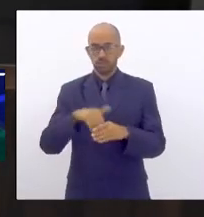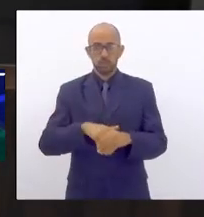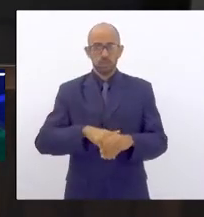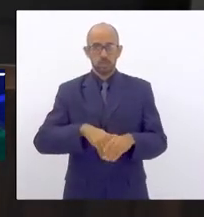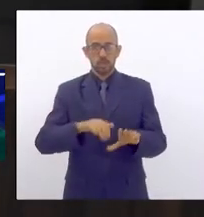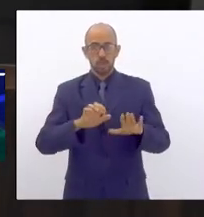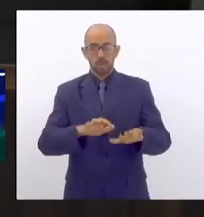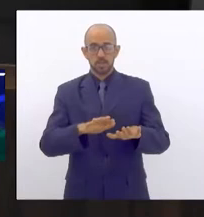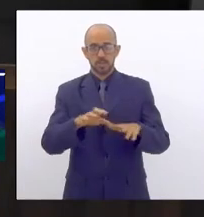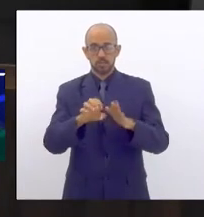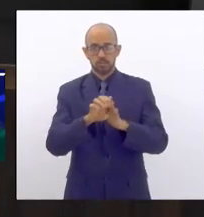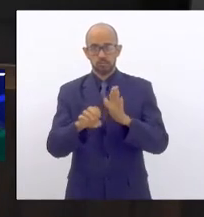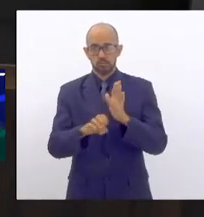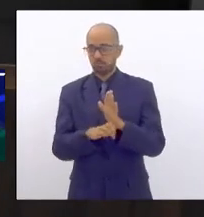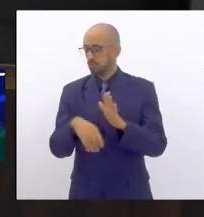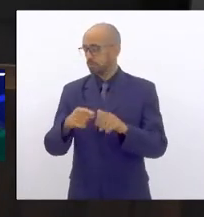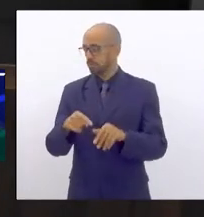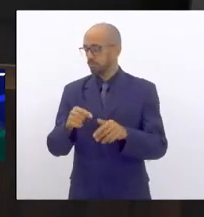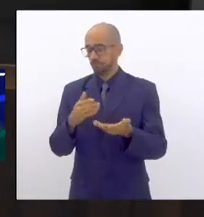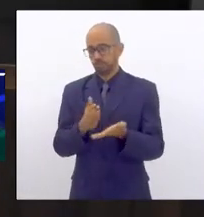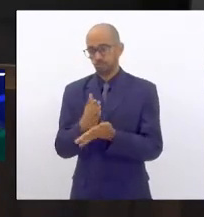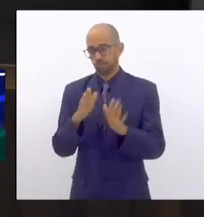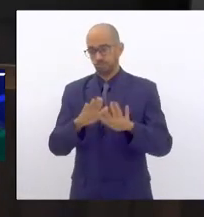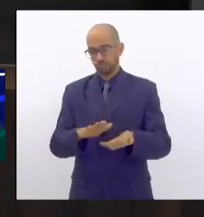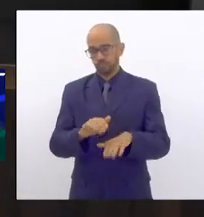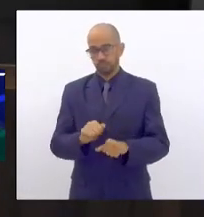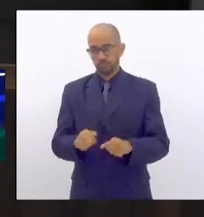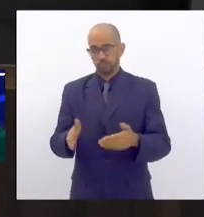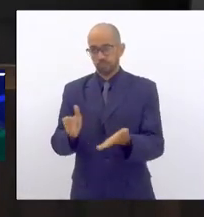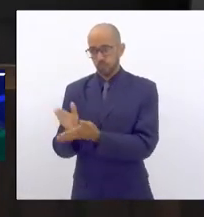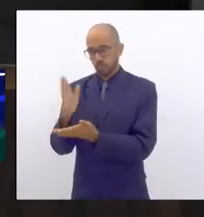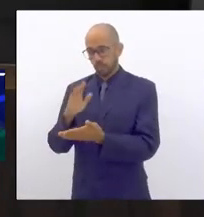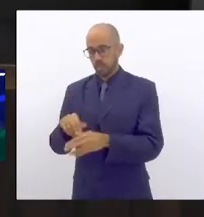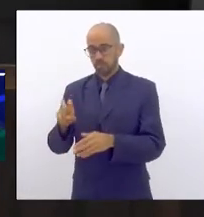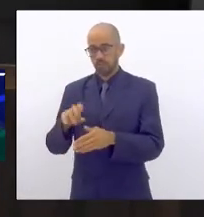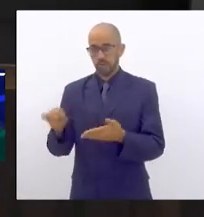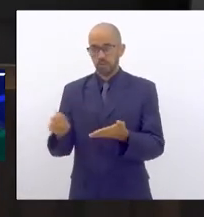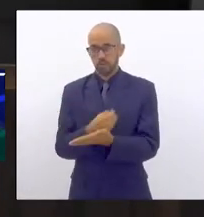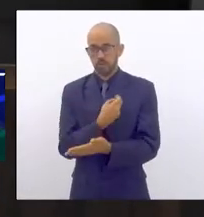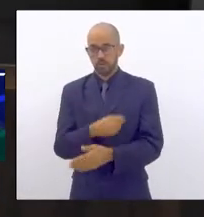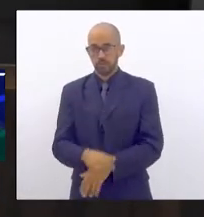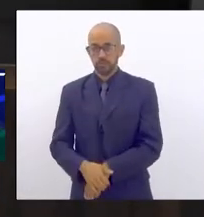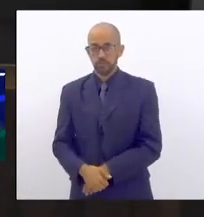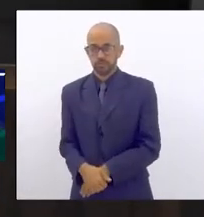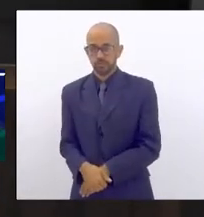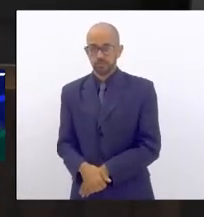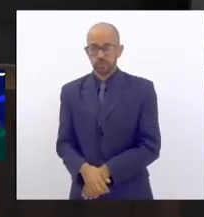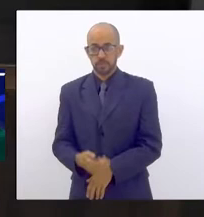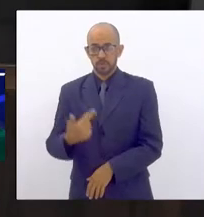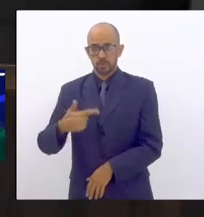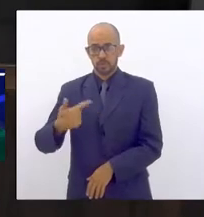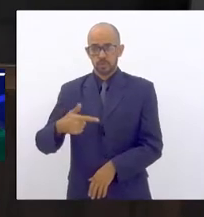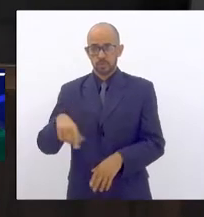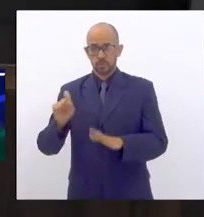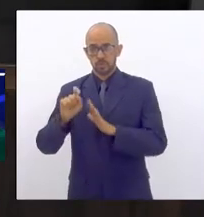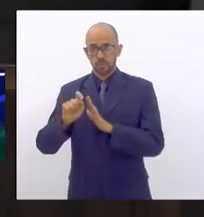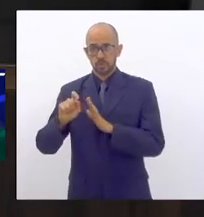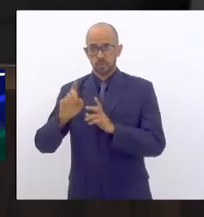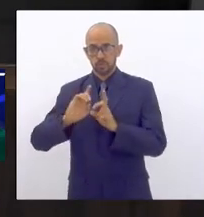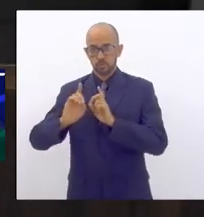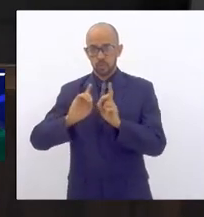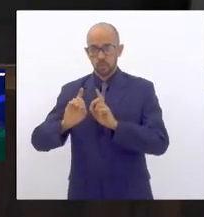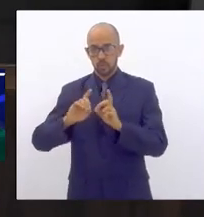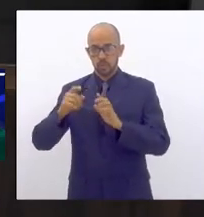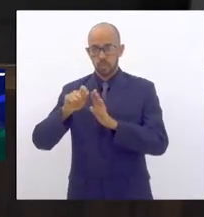projeto assim emendado. Senhores que aprovam, permaneçam como estão aprovados. Vai autógrafo. Segunda discussão, redação do vencido. Projeto